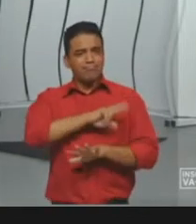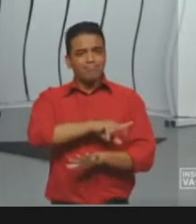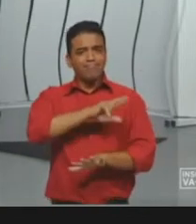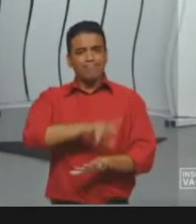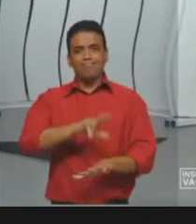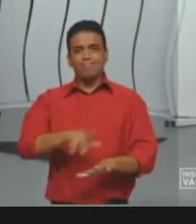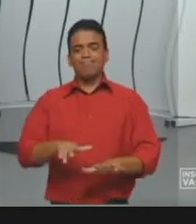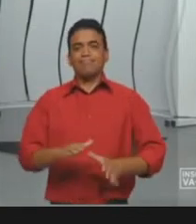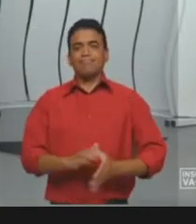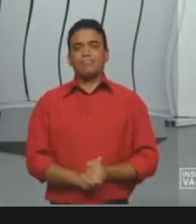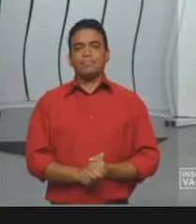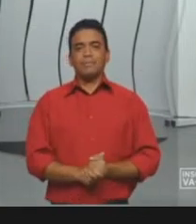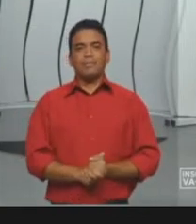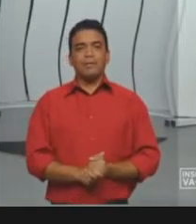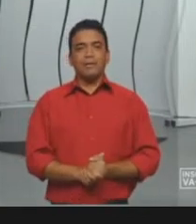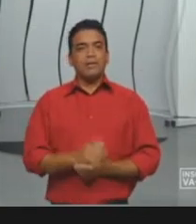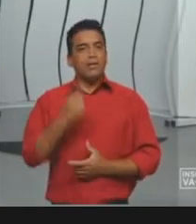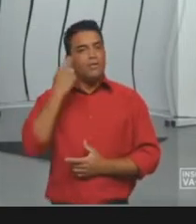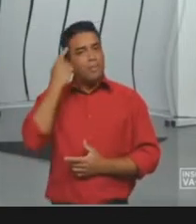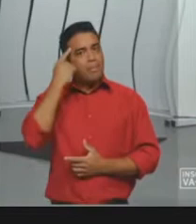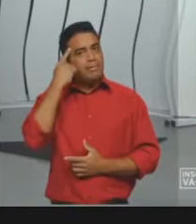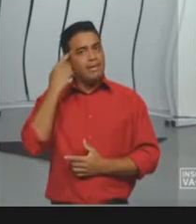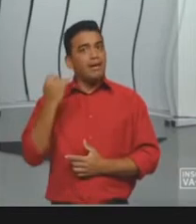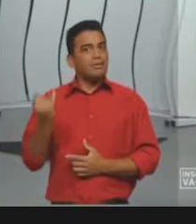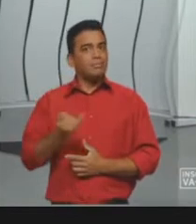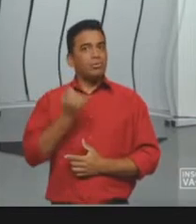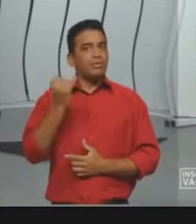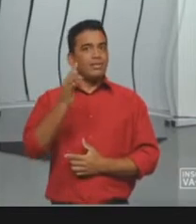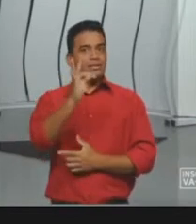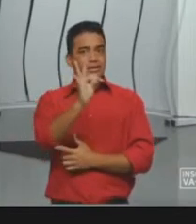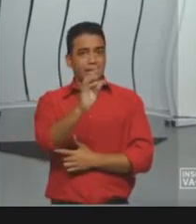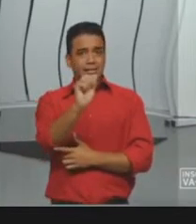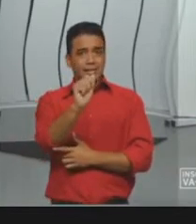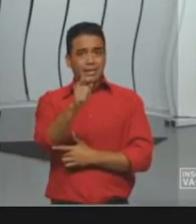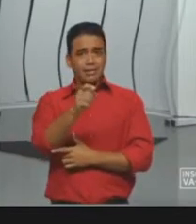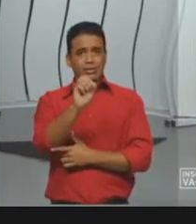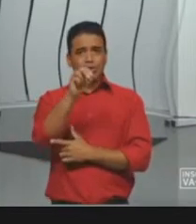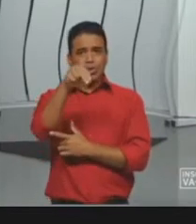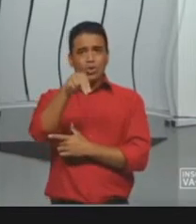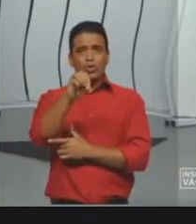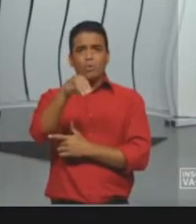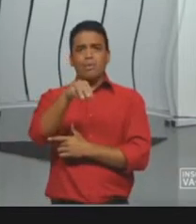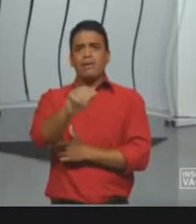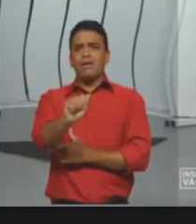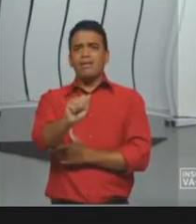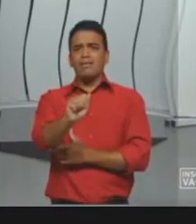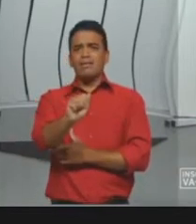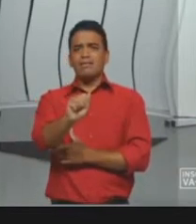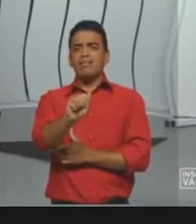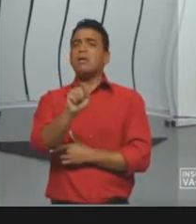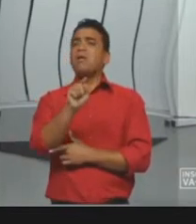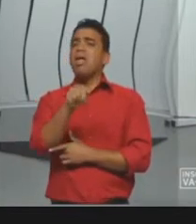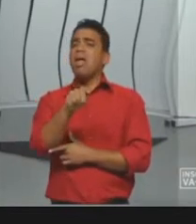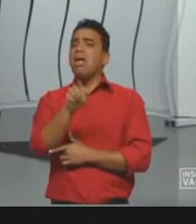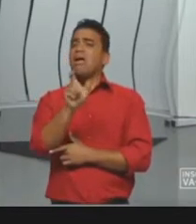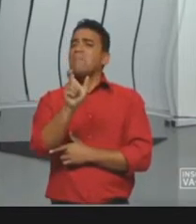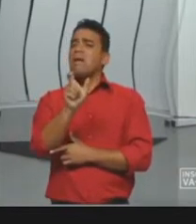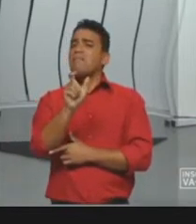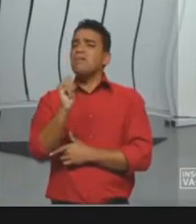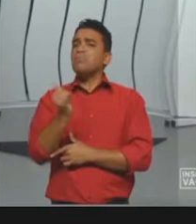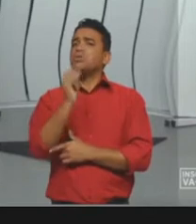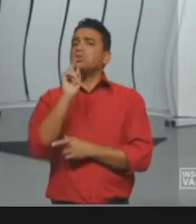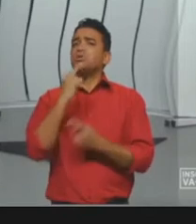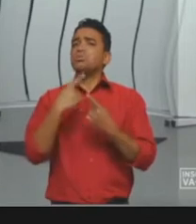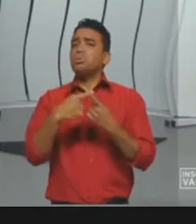Vamos pensar aqui na importância da taxonomia. Mas, para a gente pensar na importância dela, eu vou usar